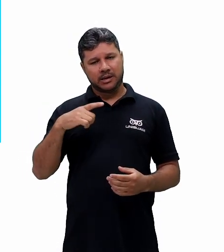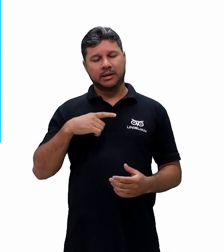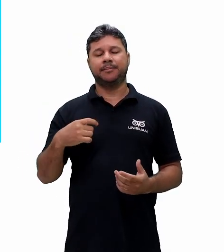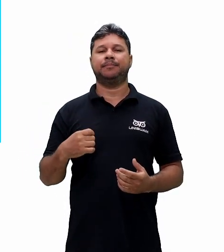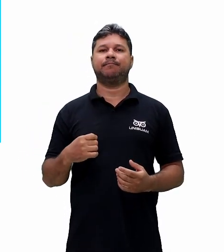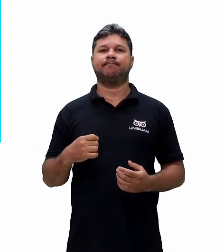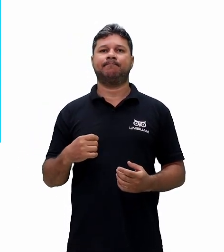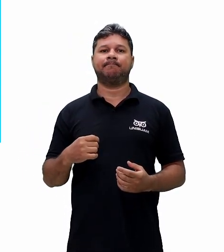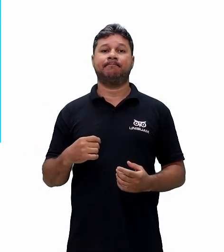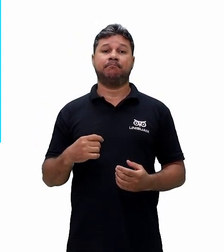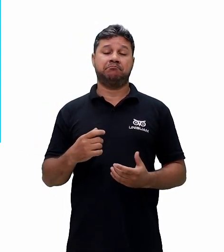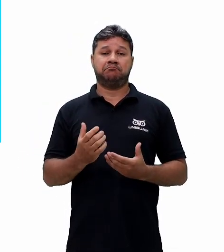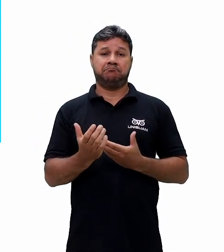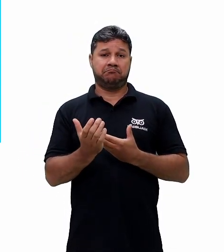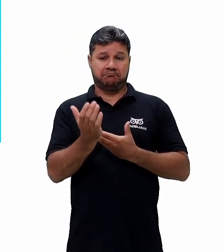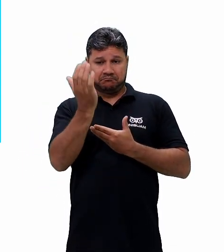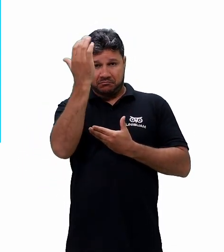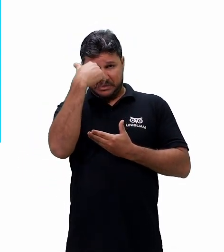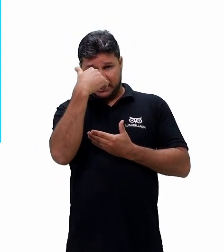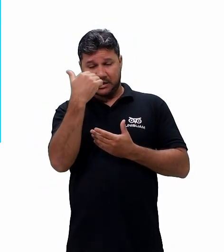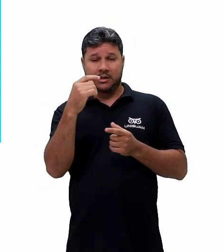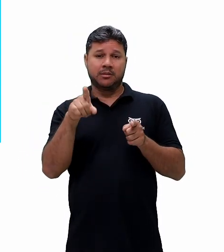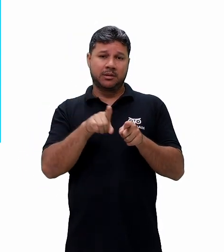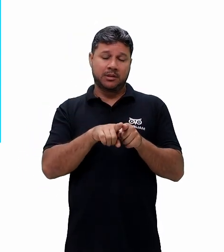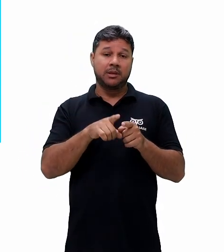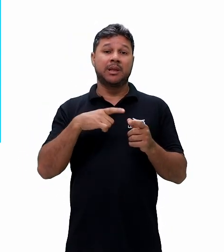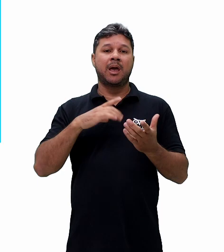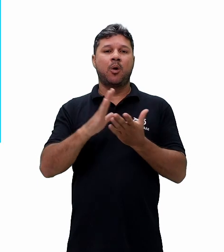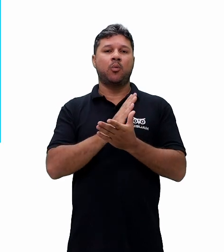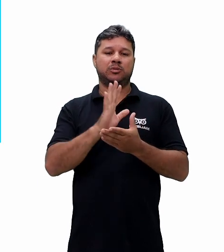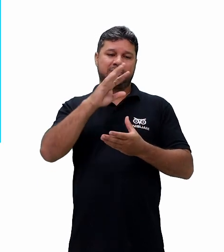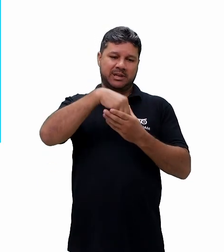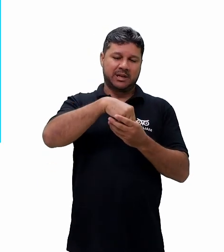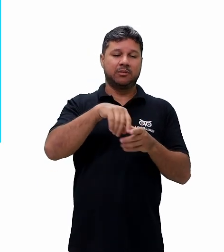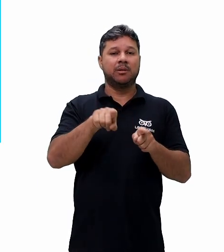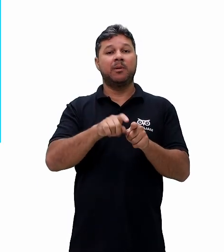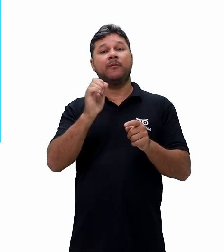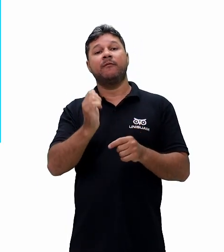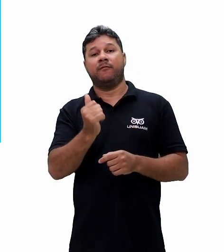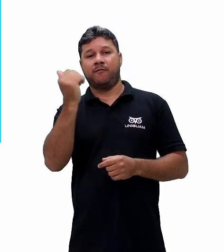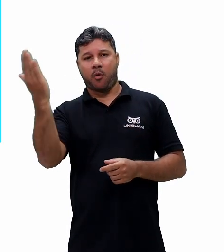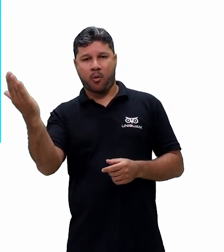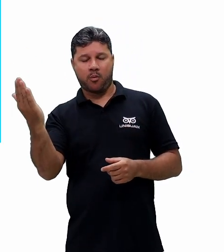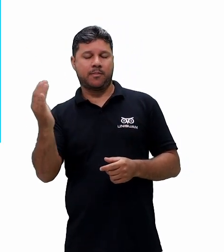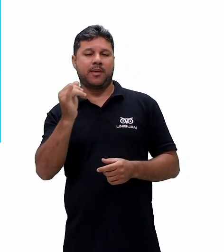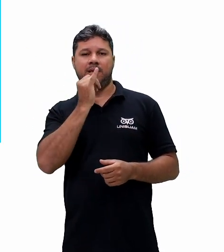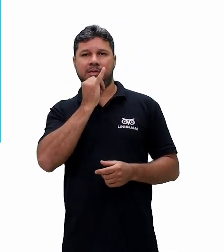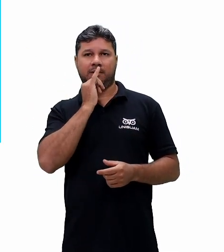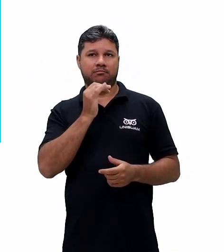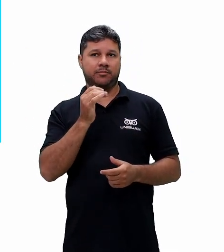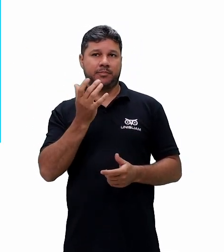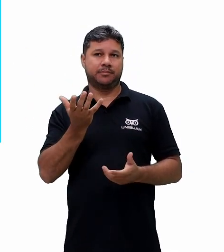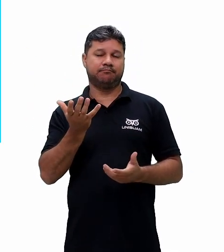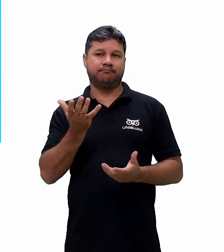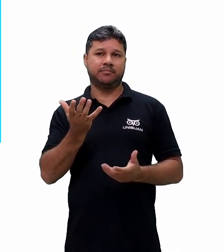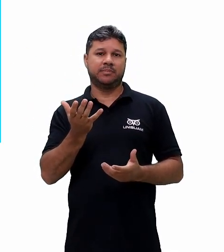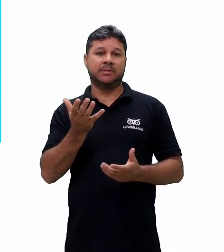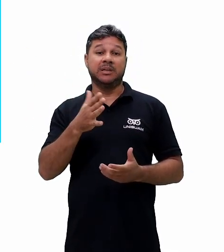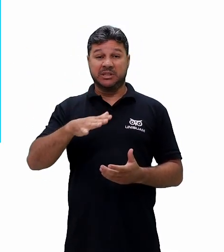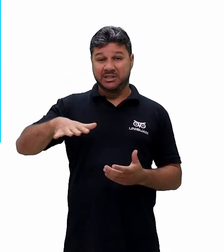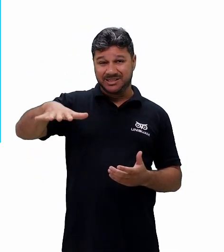Existem fatores internos e fatores externos. Tudo bem? De uma forma